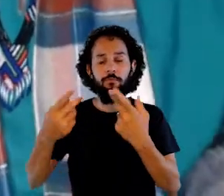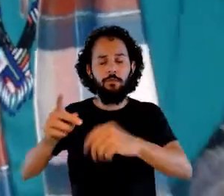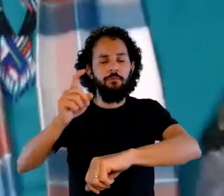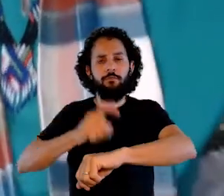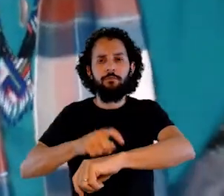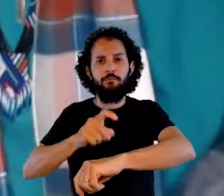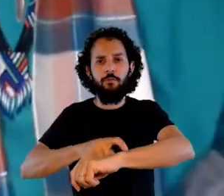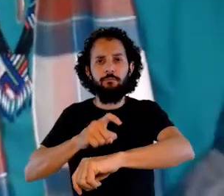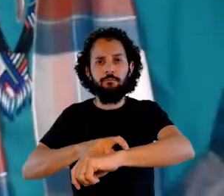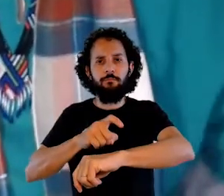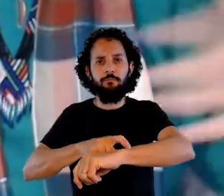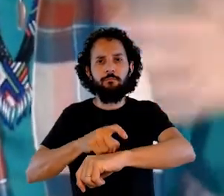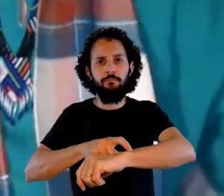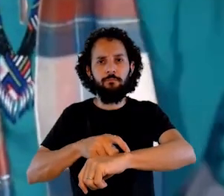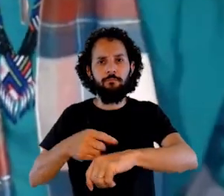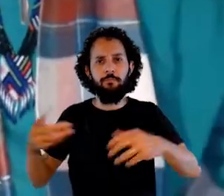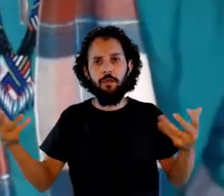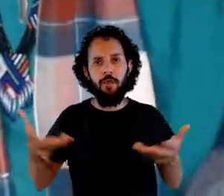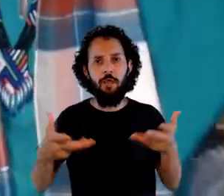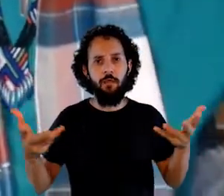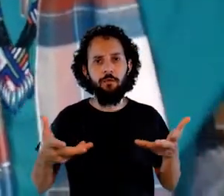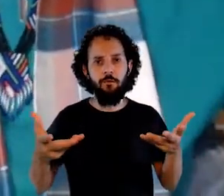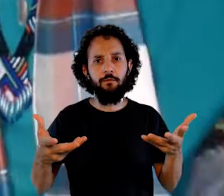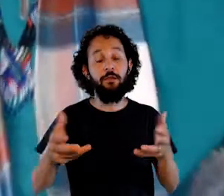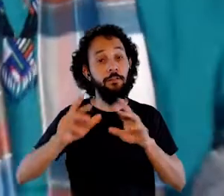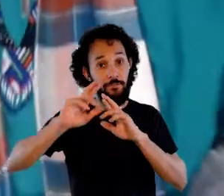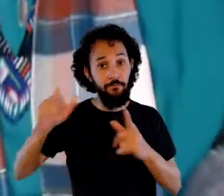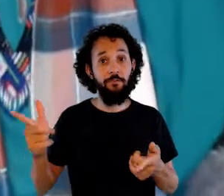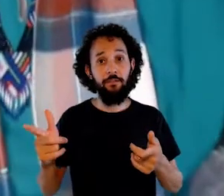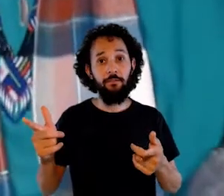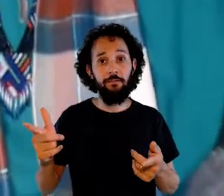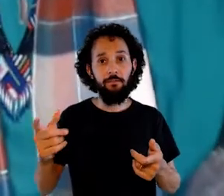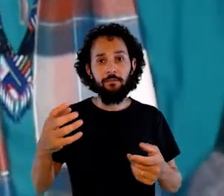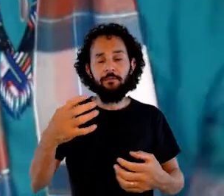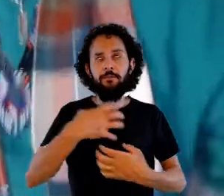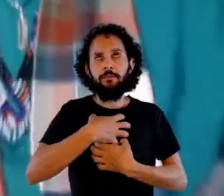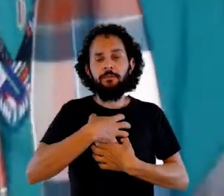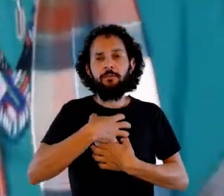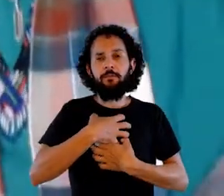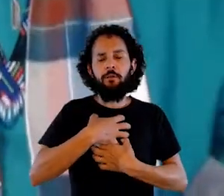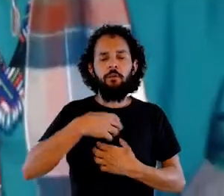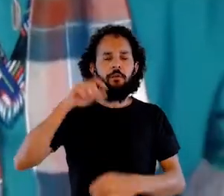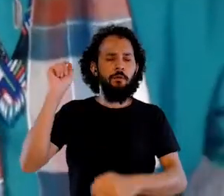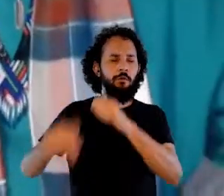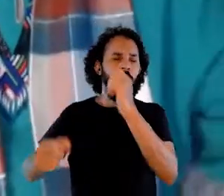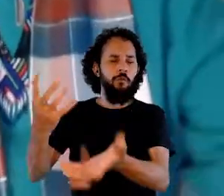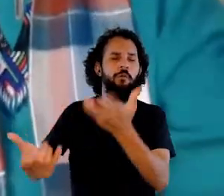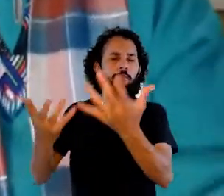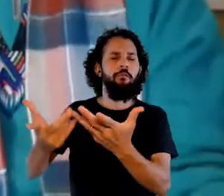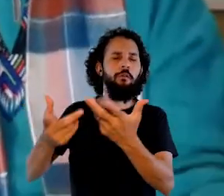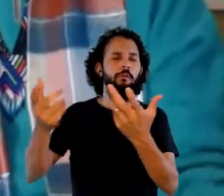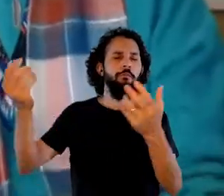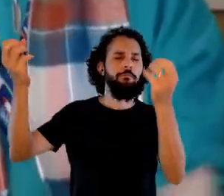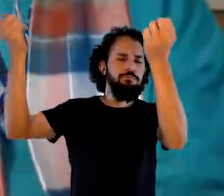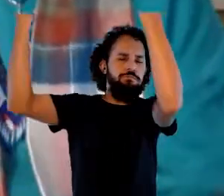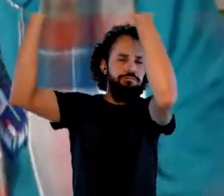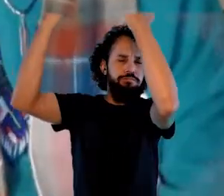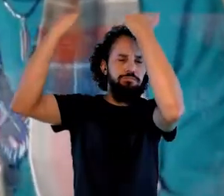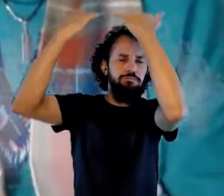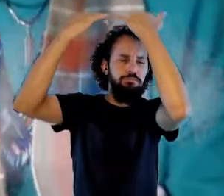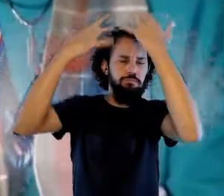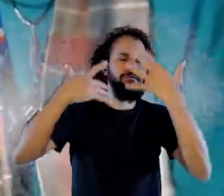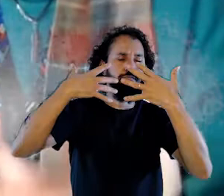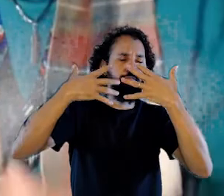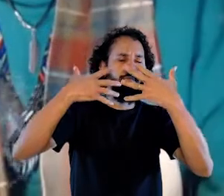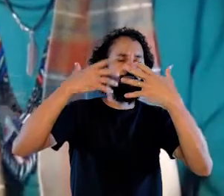aqui, é diferente, você coloca um símbolo, fogo, vem agora nesse instante com todo o seu poder. Né? Então, ele se